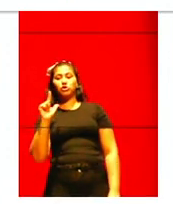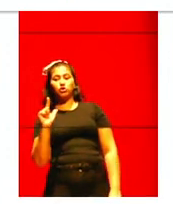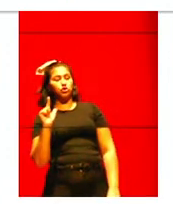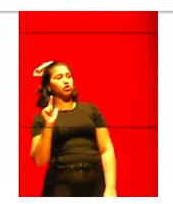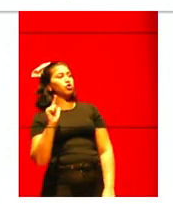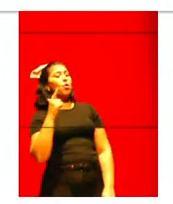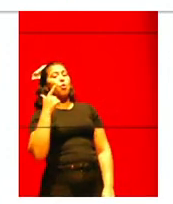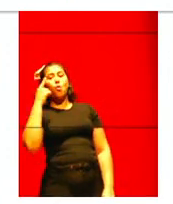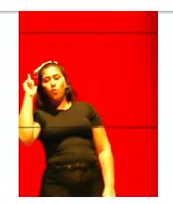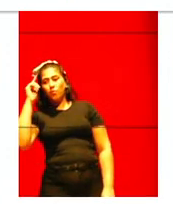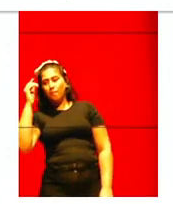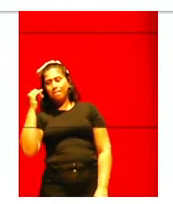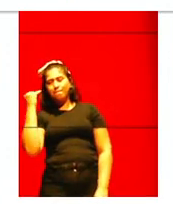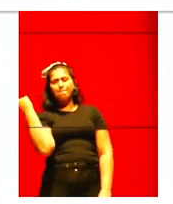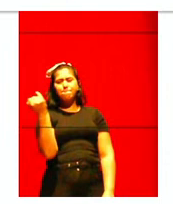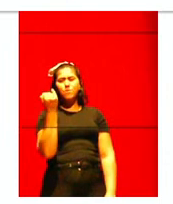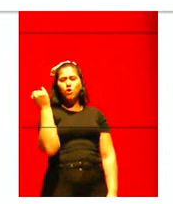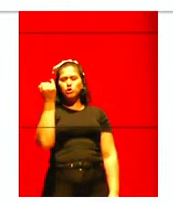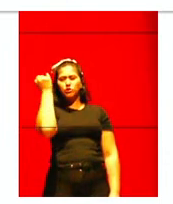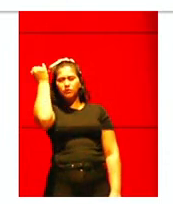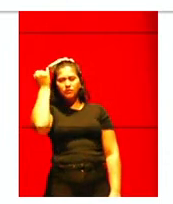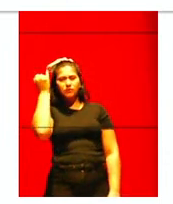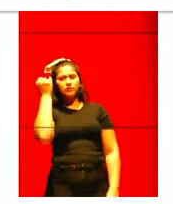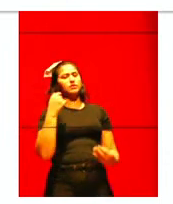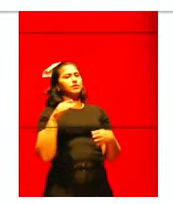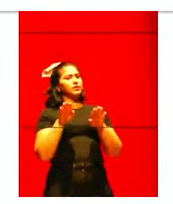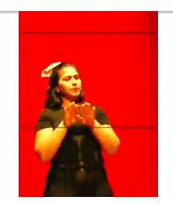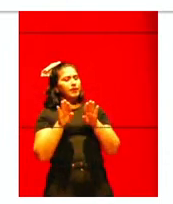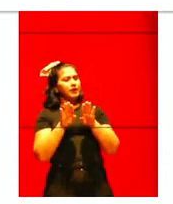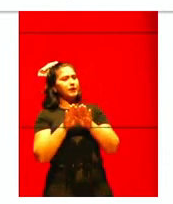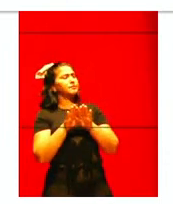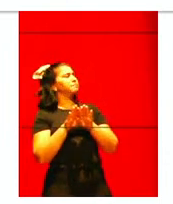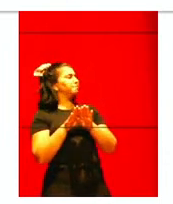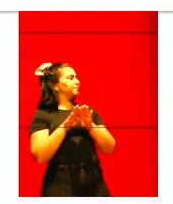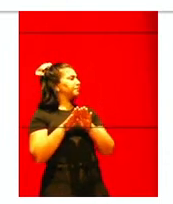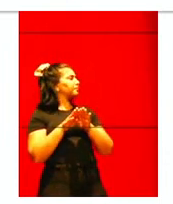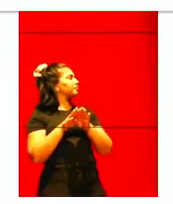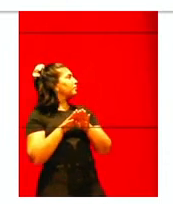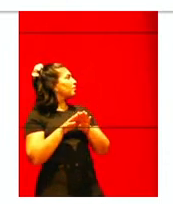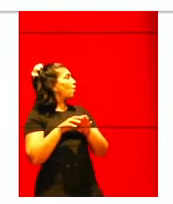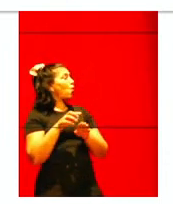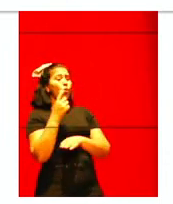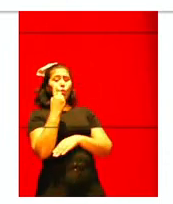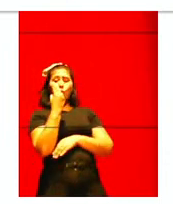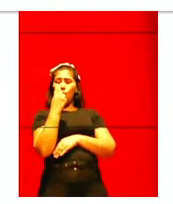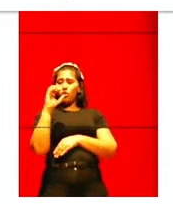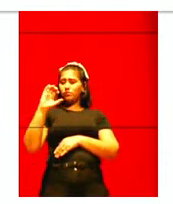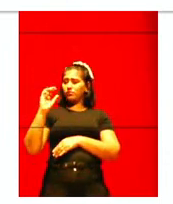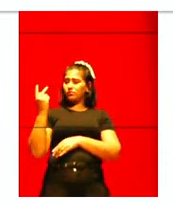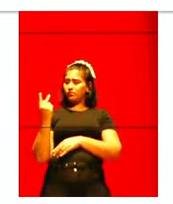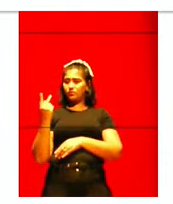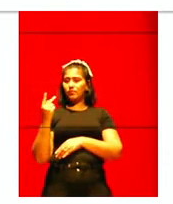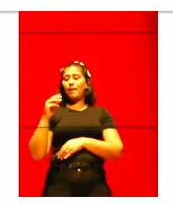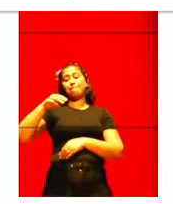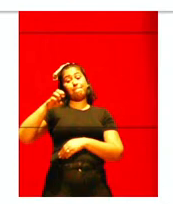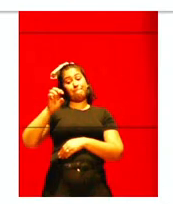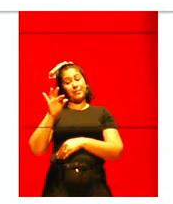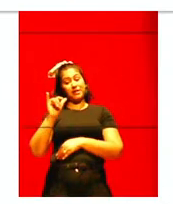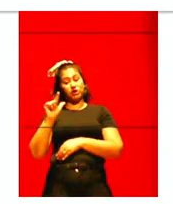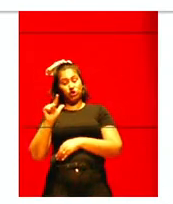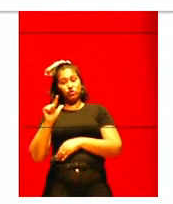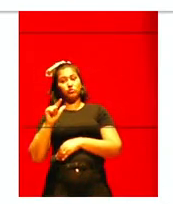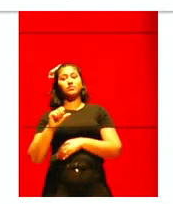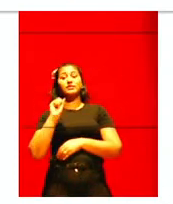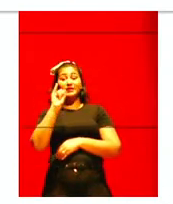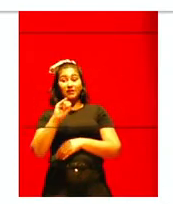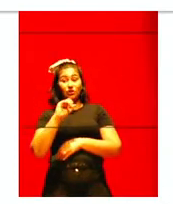mais importantes estão ali naquele esquema, pessoal. Ramificação com um carbono, metil. Com